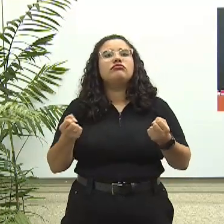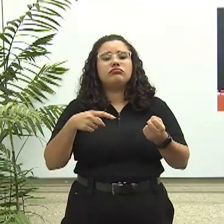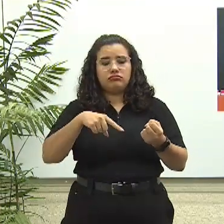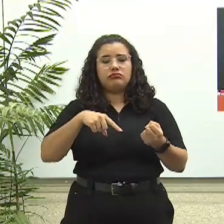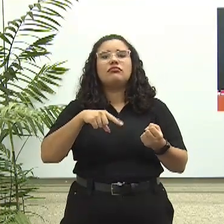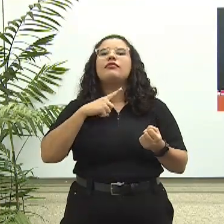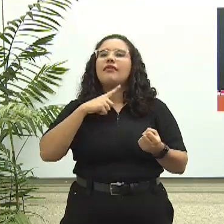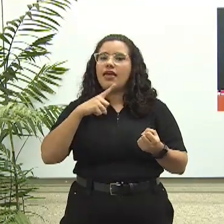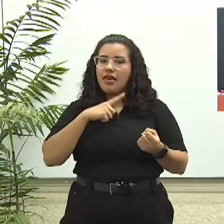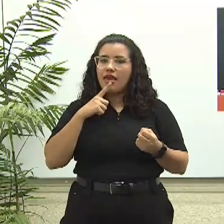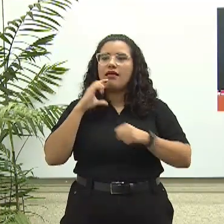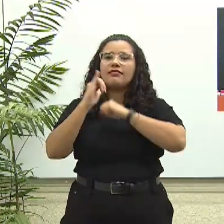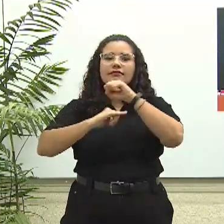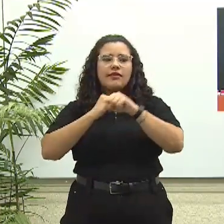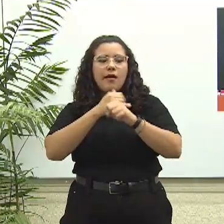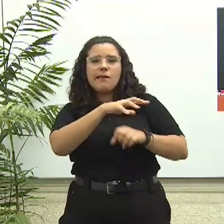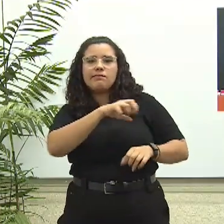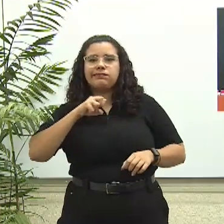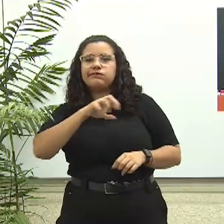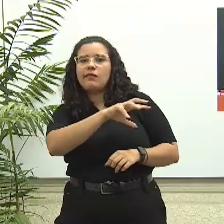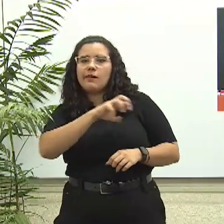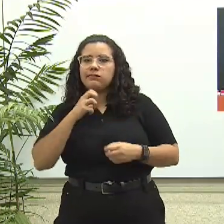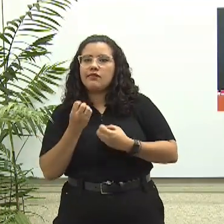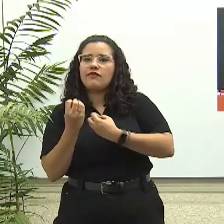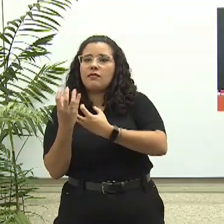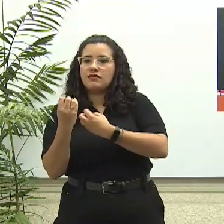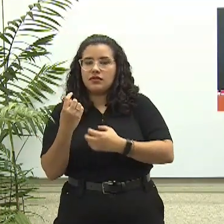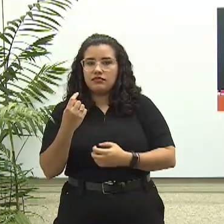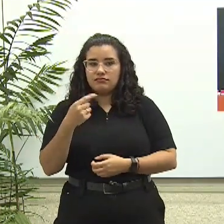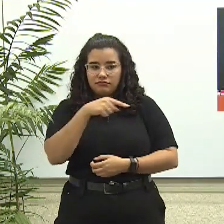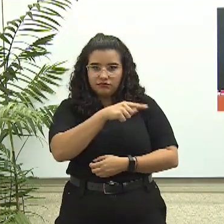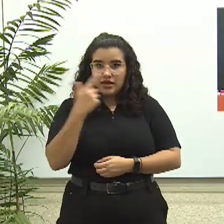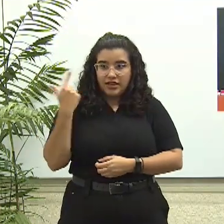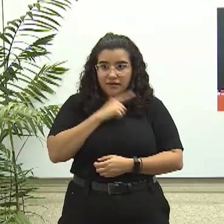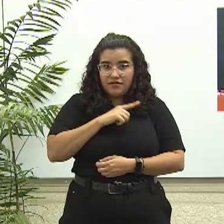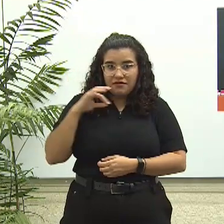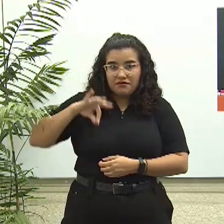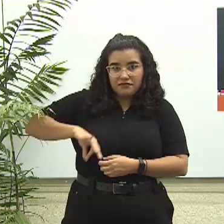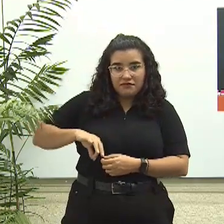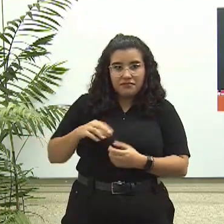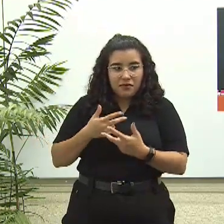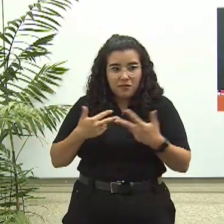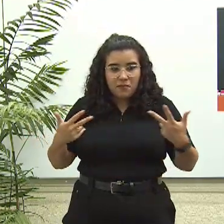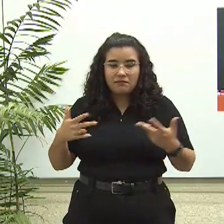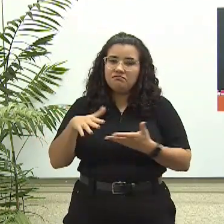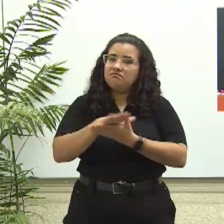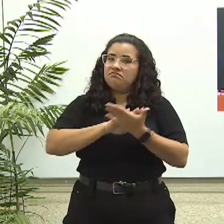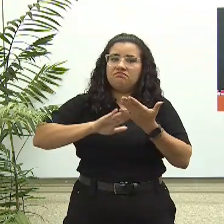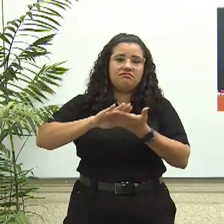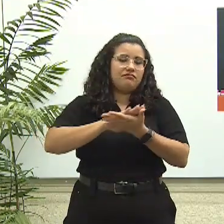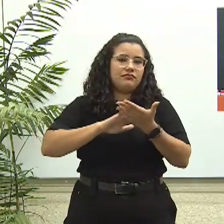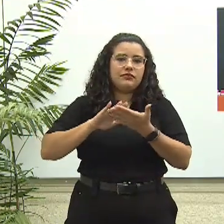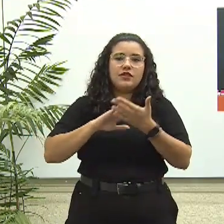e ele não ganha nada por isso nós não ganhamos nada por essa por esses dados que são capturados que são extraídos junto com essa plataformização